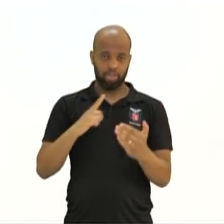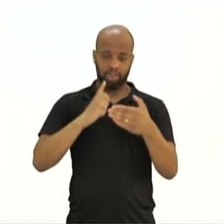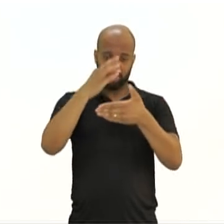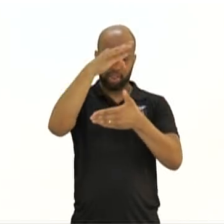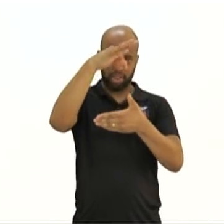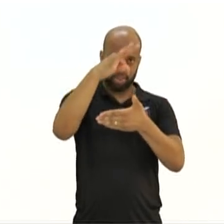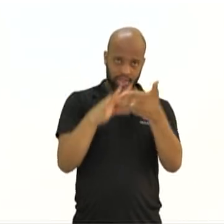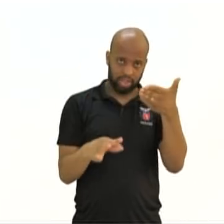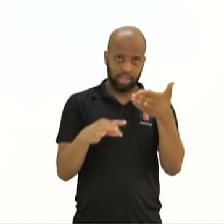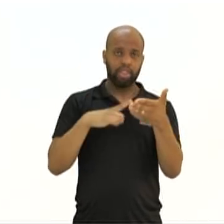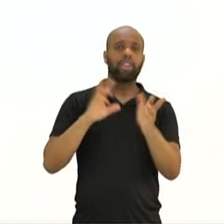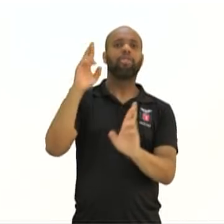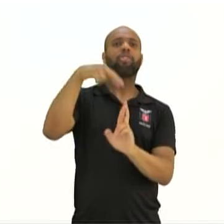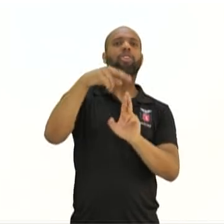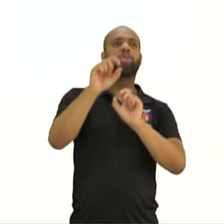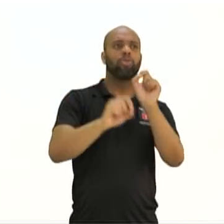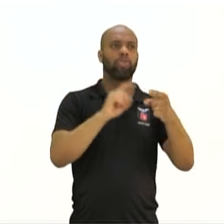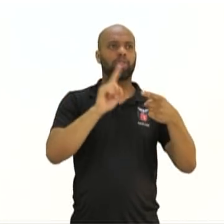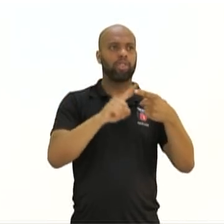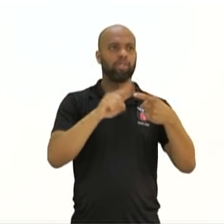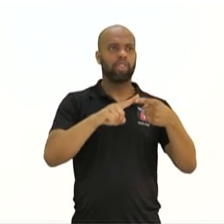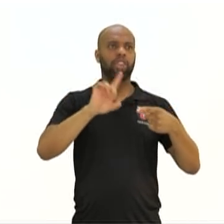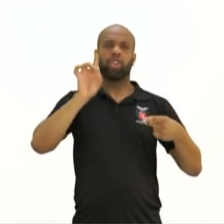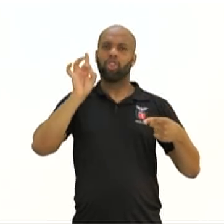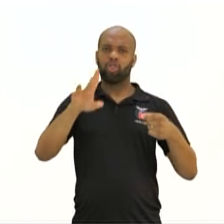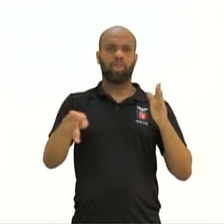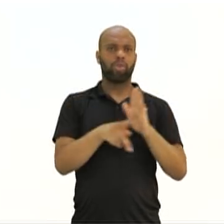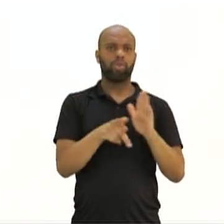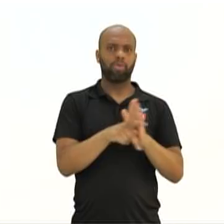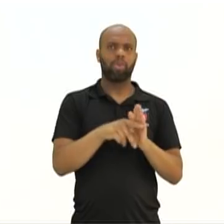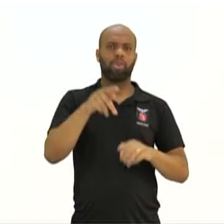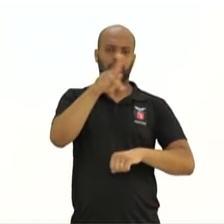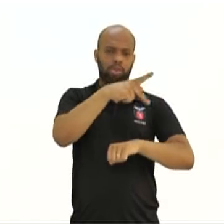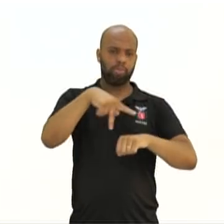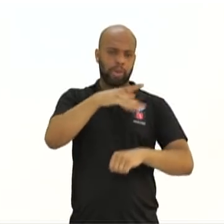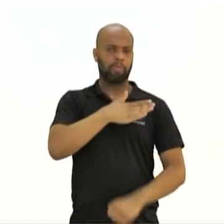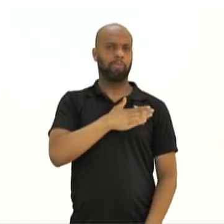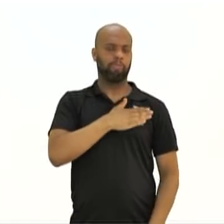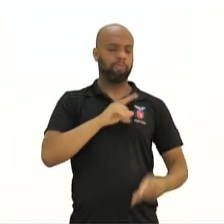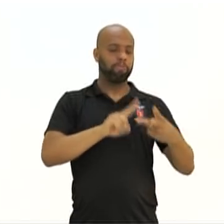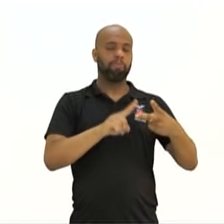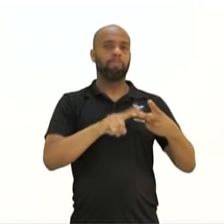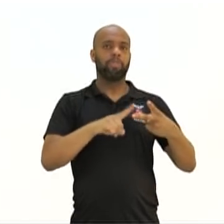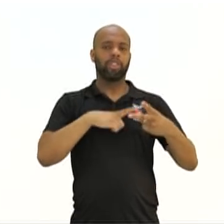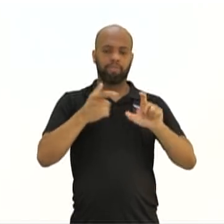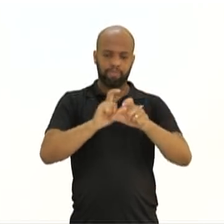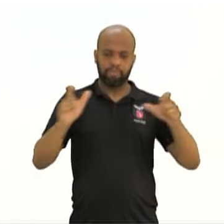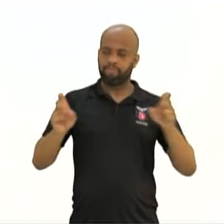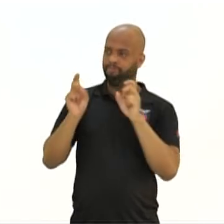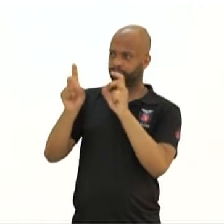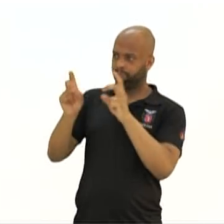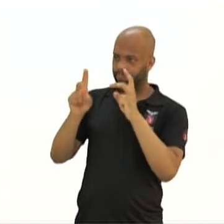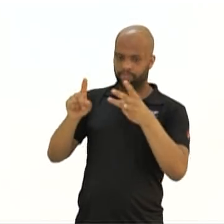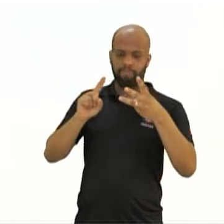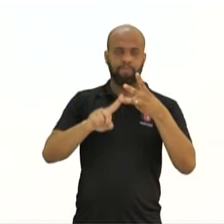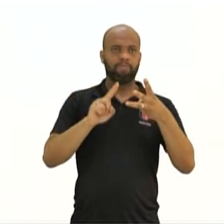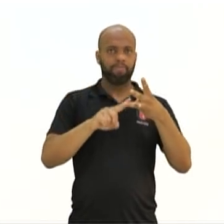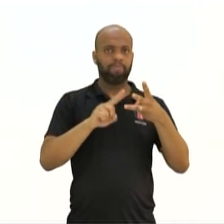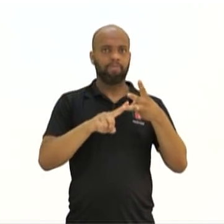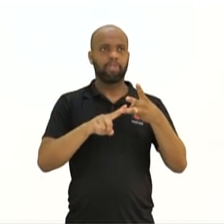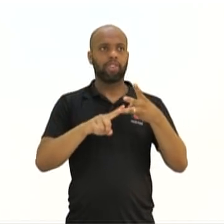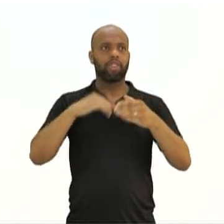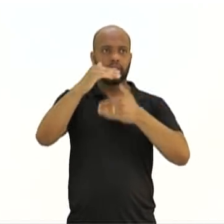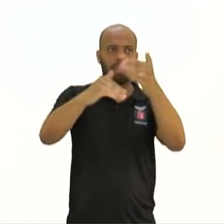tinha como referência A, um caráter puramente nacionalista, B, ampliação das exportações, C,